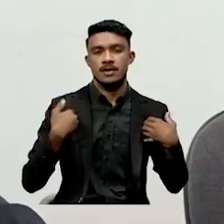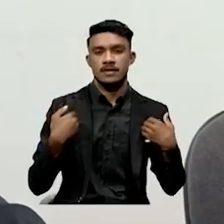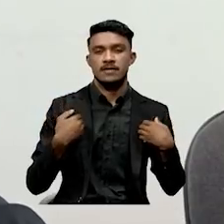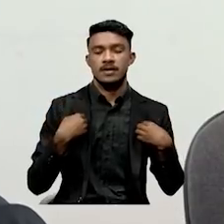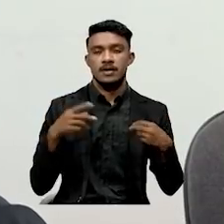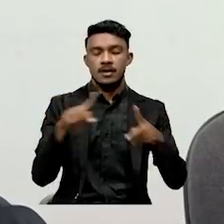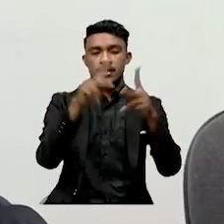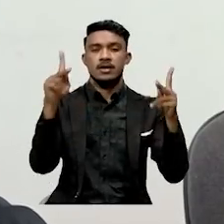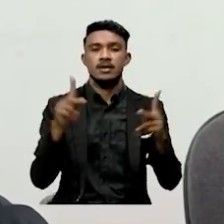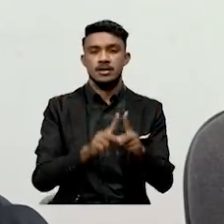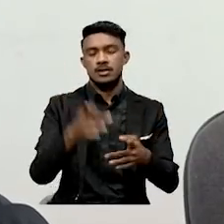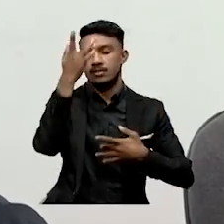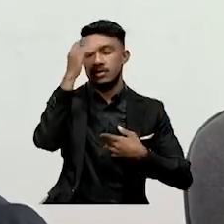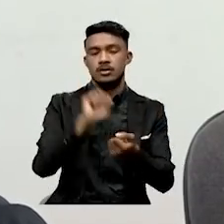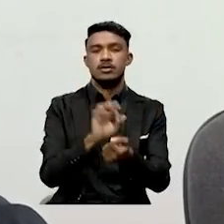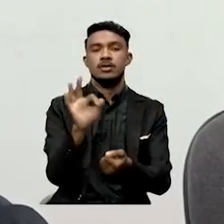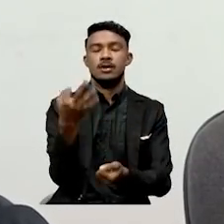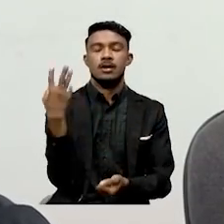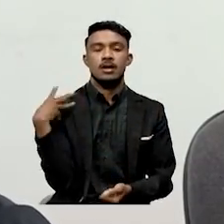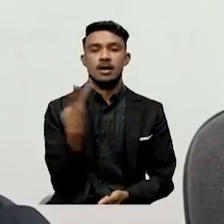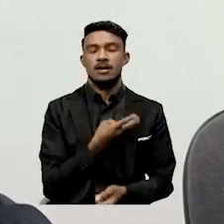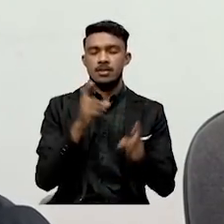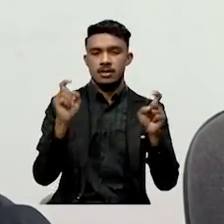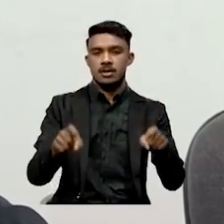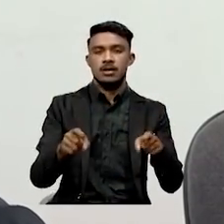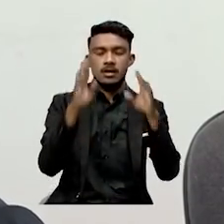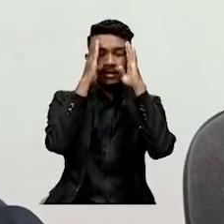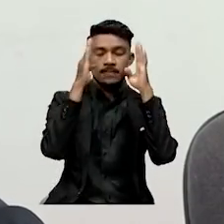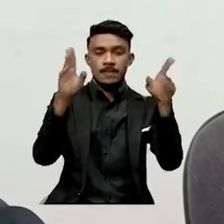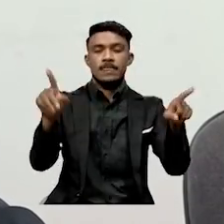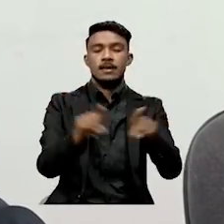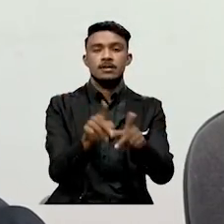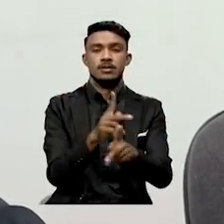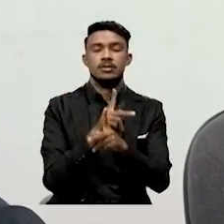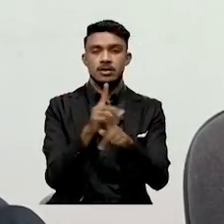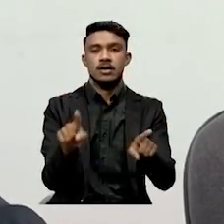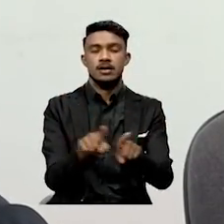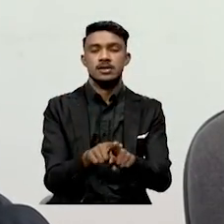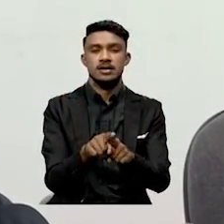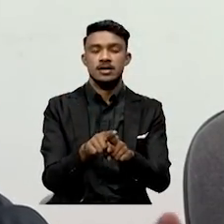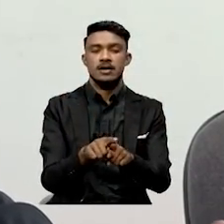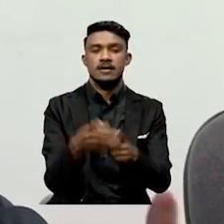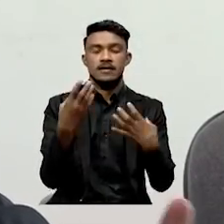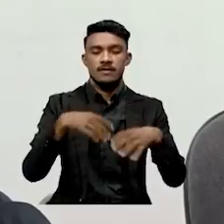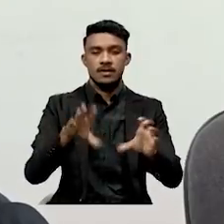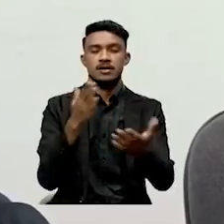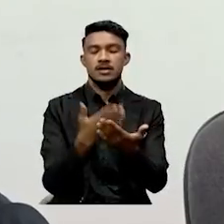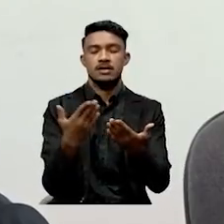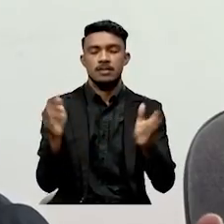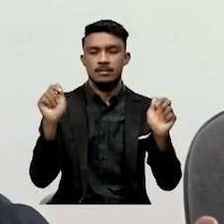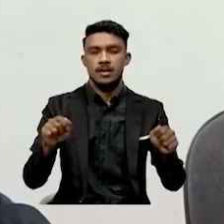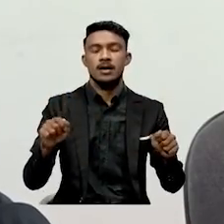crise pandemia, a AMIF sempre boa atenção para aposta e a produção. Então, não é para bem errar o